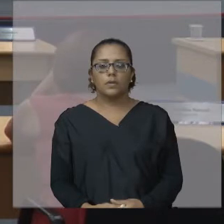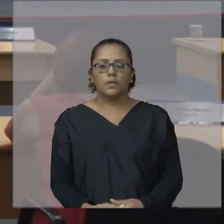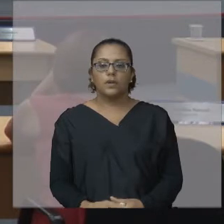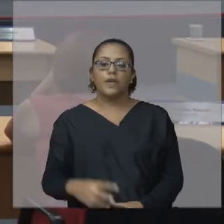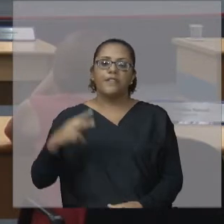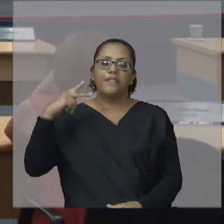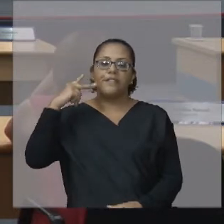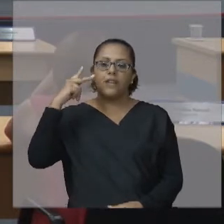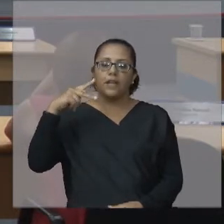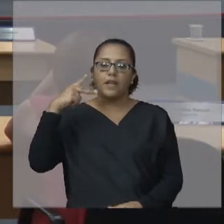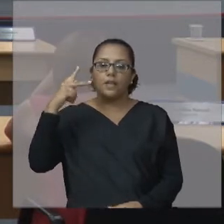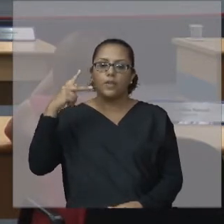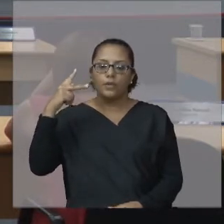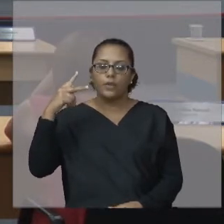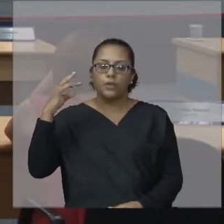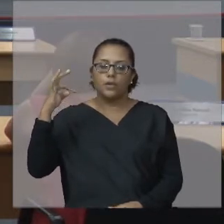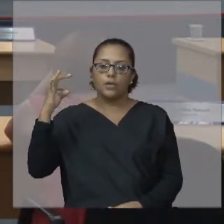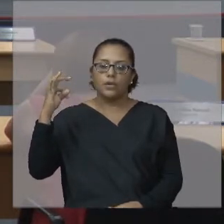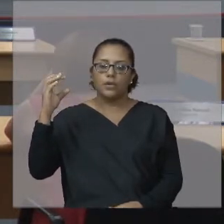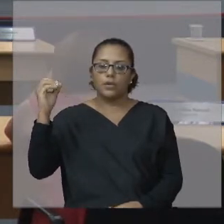Vereador Tomás Henrique.